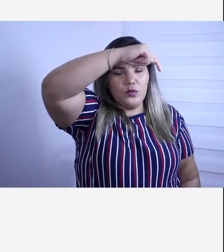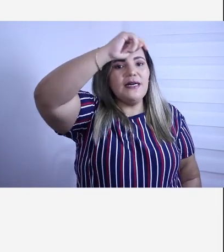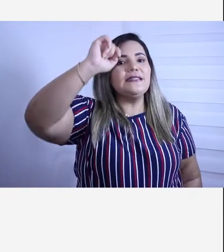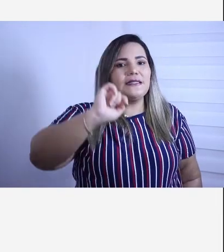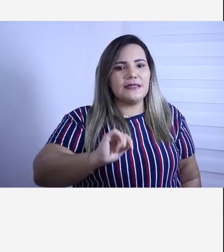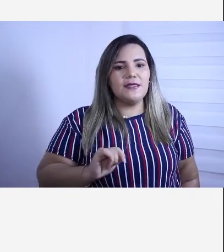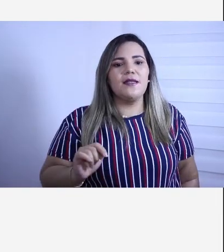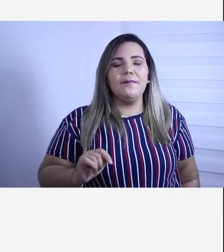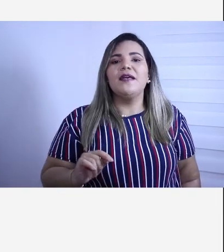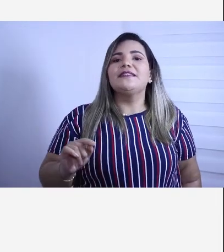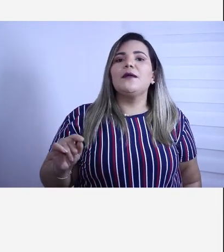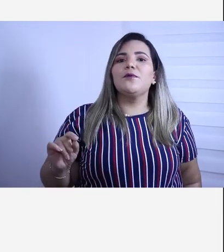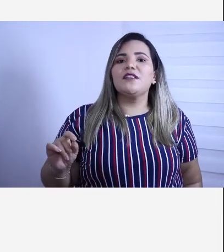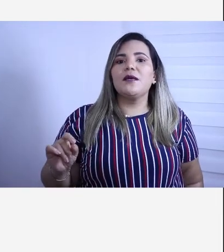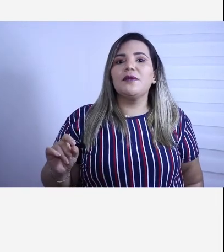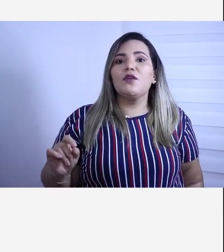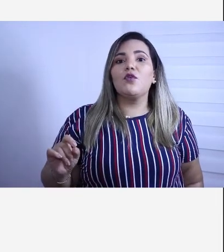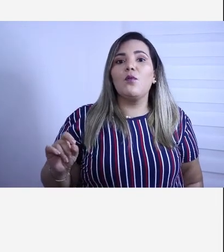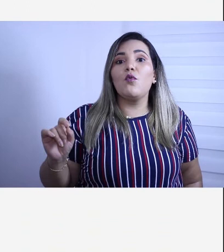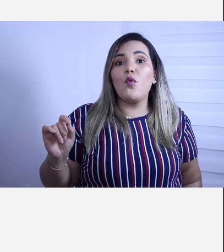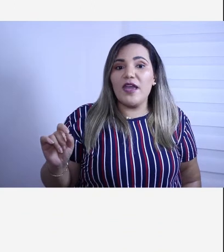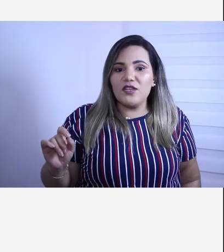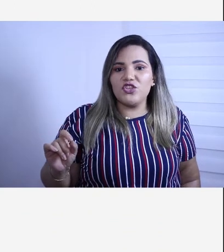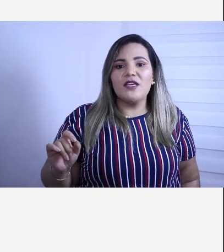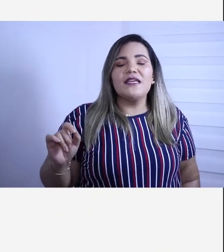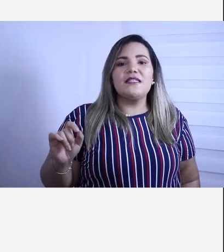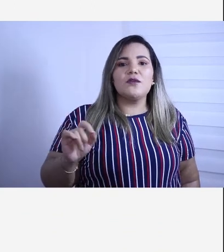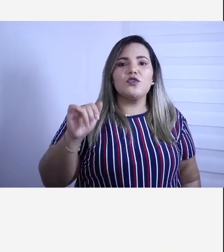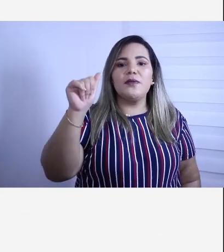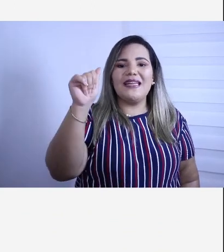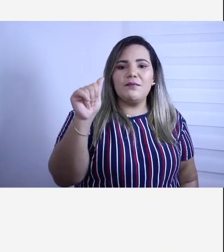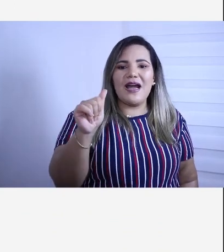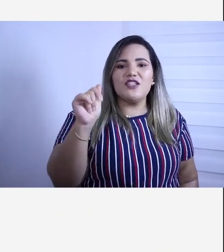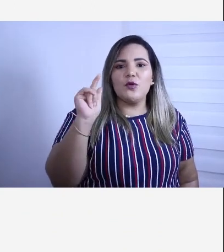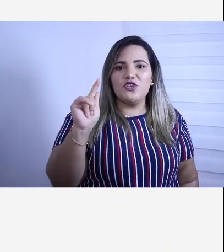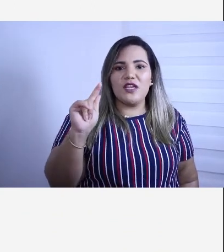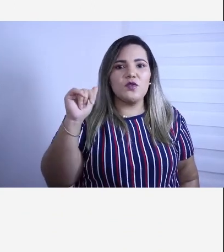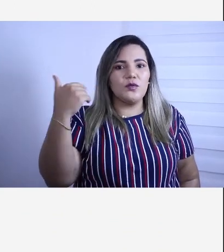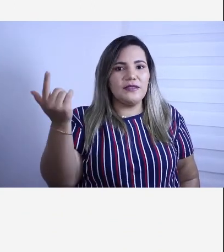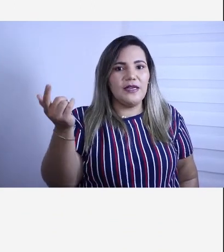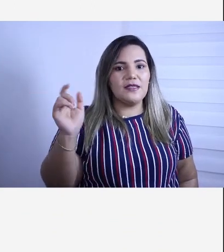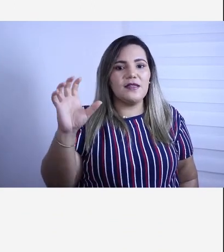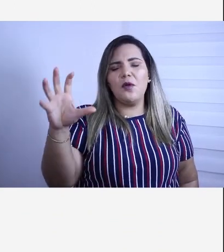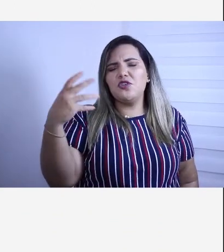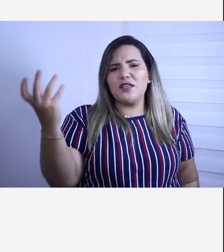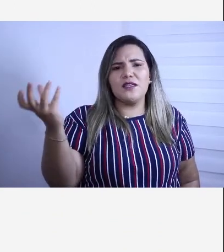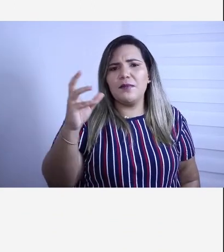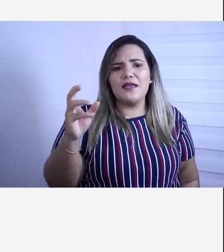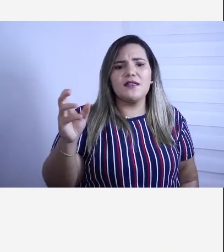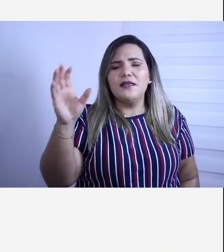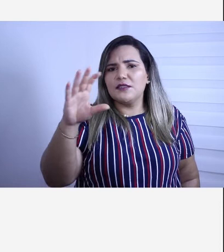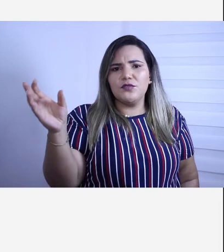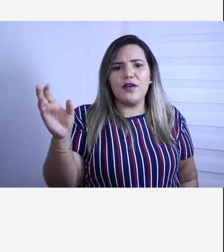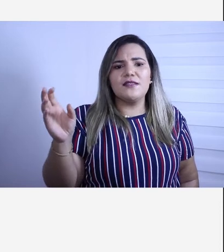uma pessoa antes né depois a gente aprendeu como at que são sobre animais objetos ou ideias né